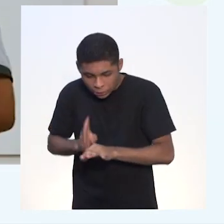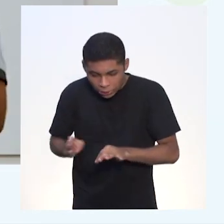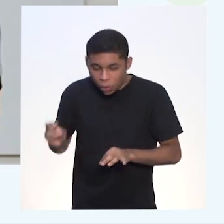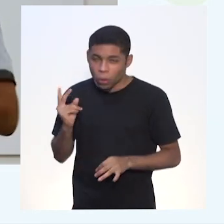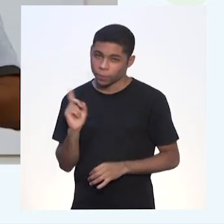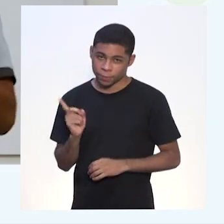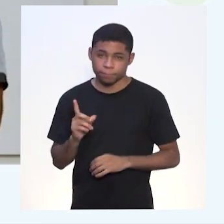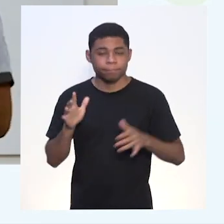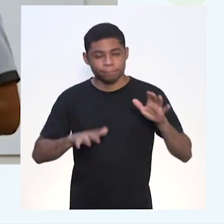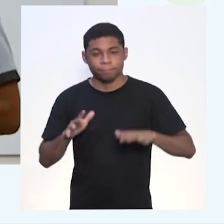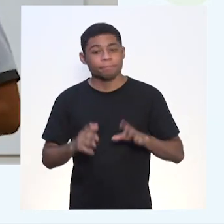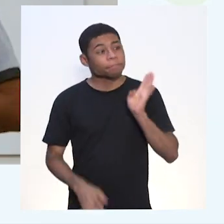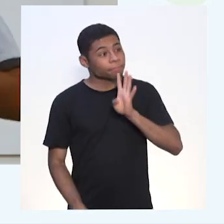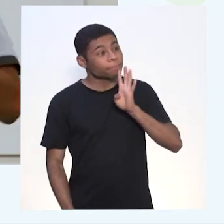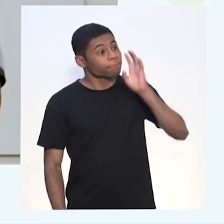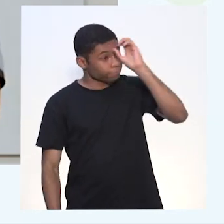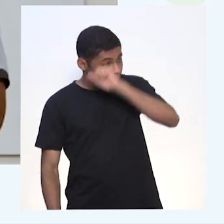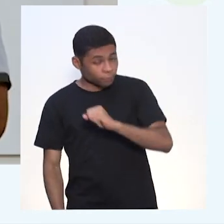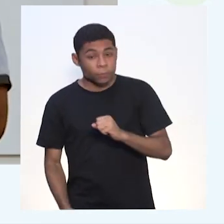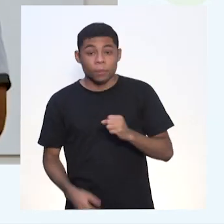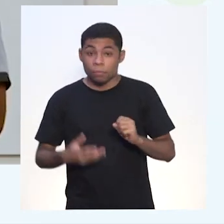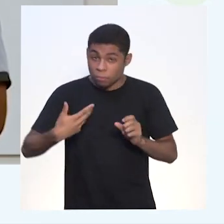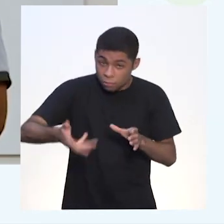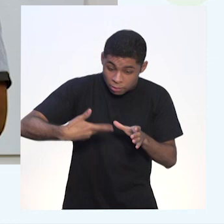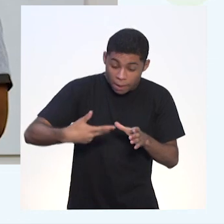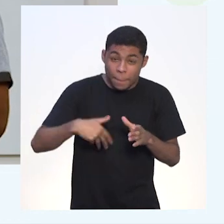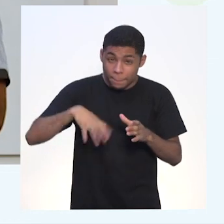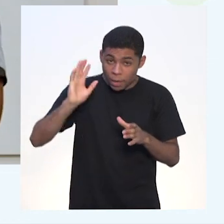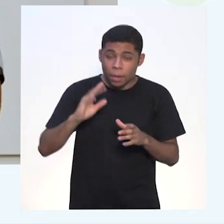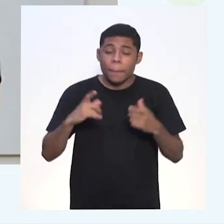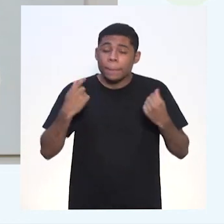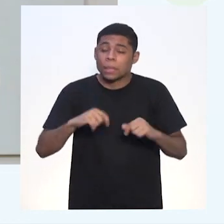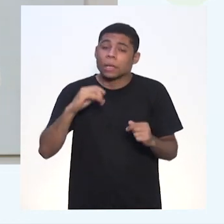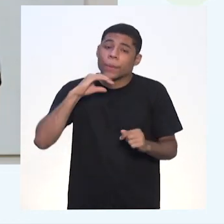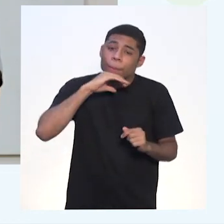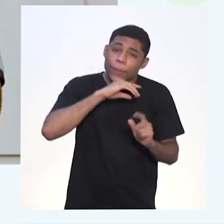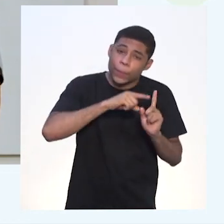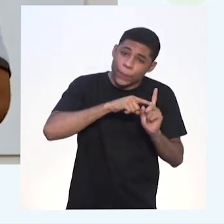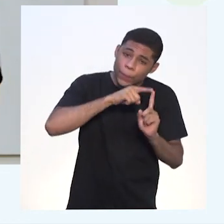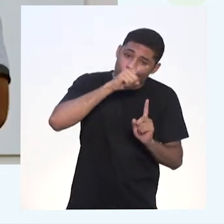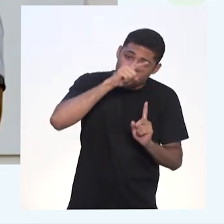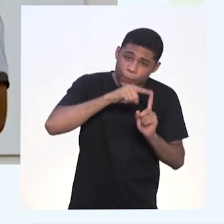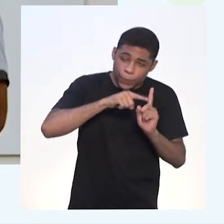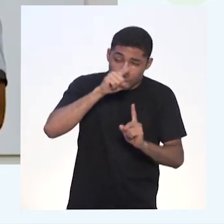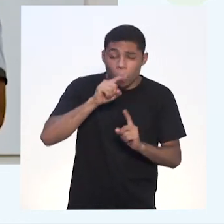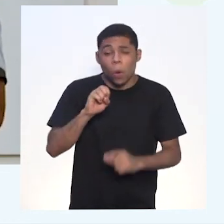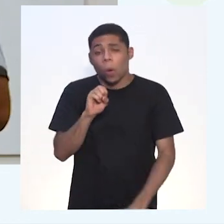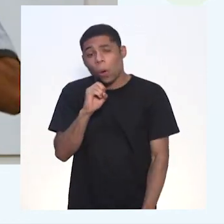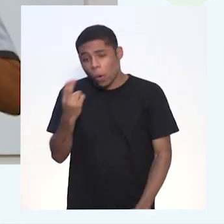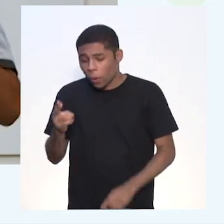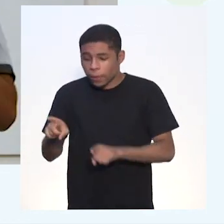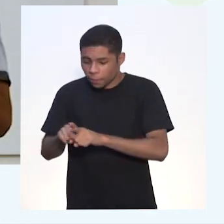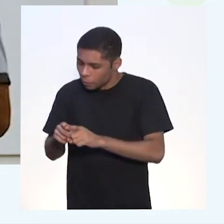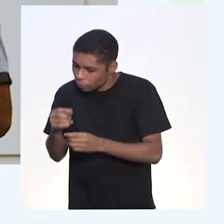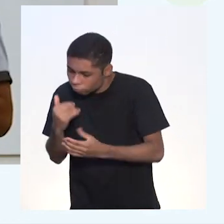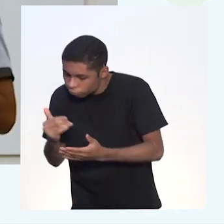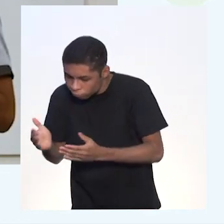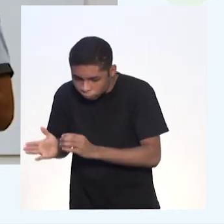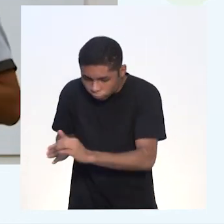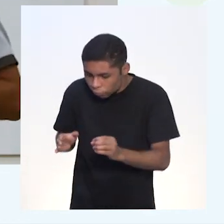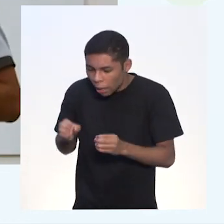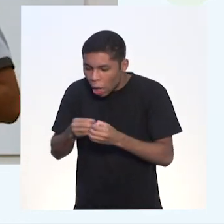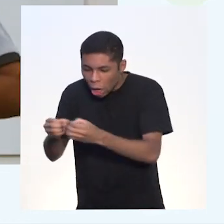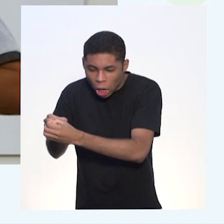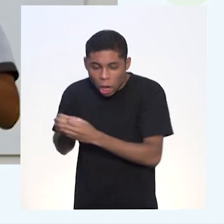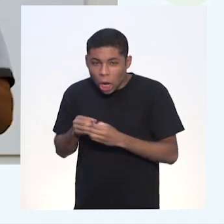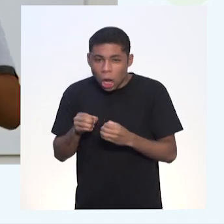nós vimos aqui até esse momento que para acelerarmos então, né, as transformações químicas, né, a rapidez dessas transformações, nós já temos aí